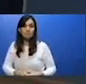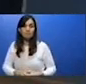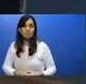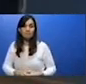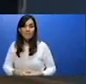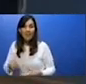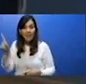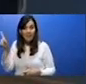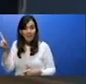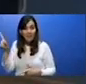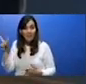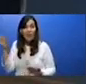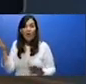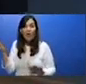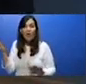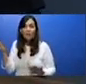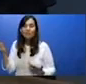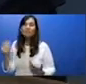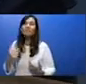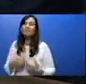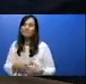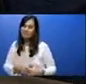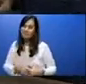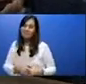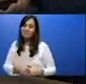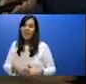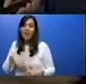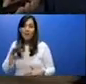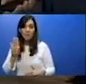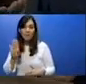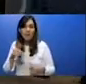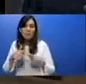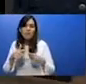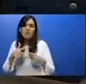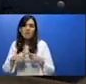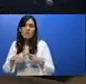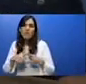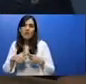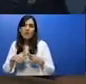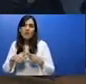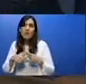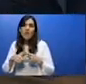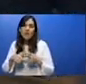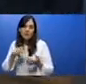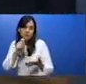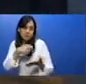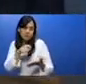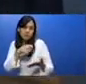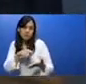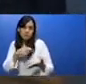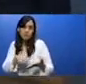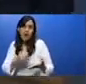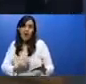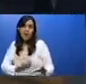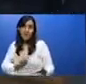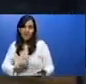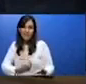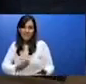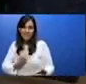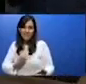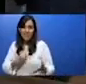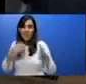Vocês já sabem, né? É uma biografia, porque ela está relatando os fatos da vida